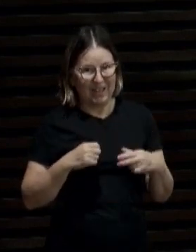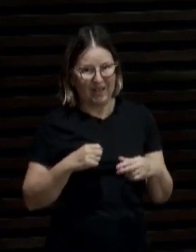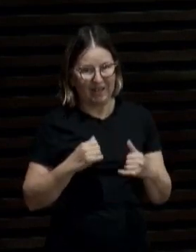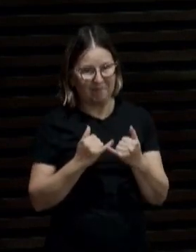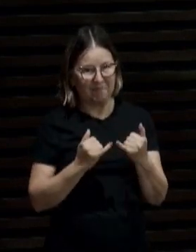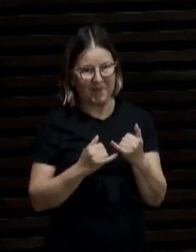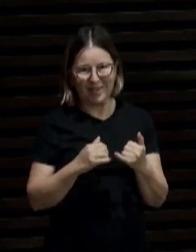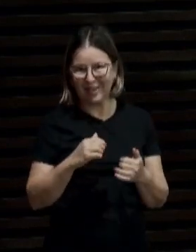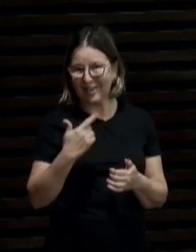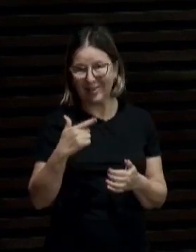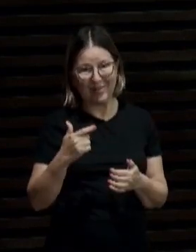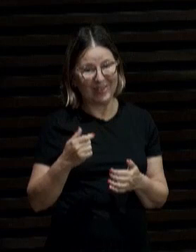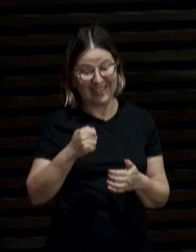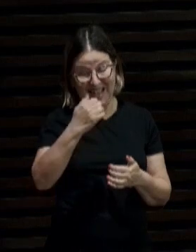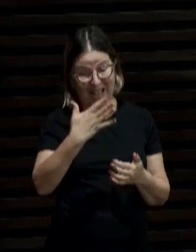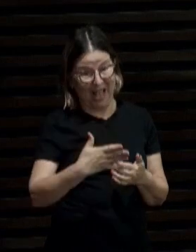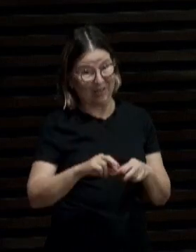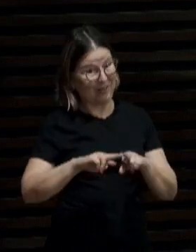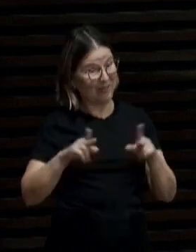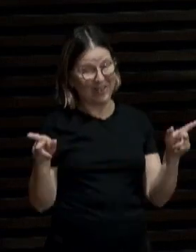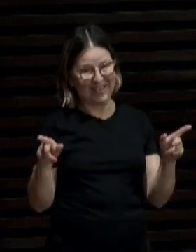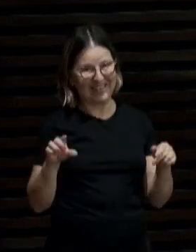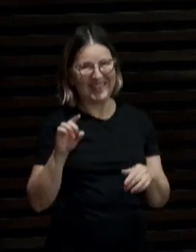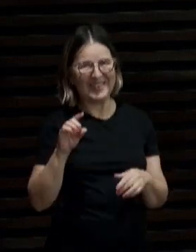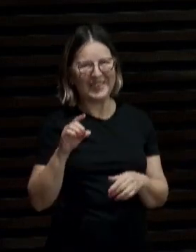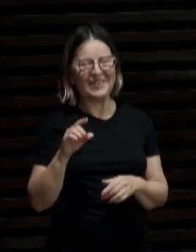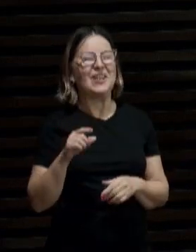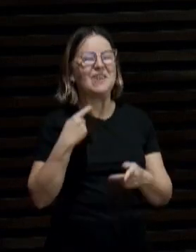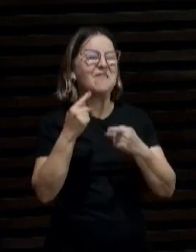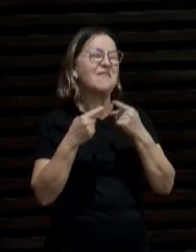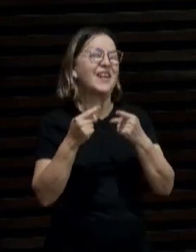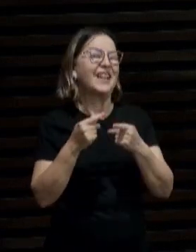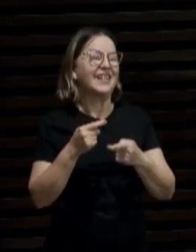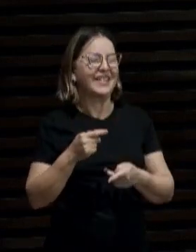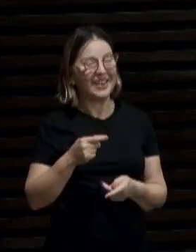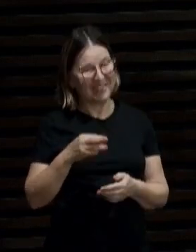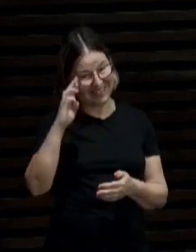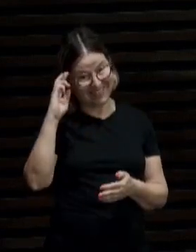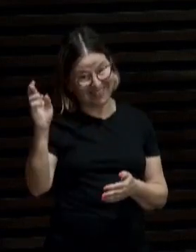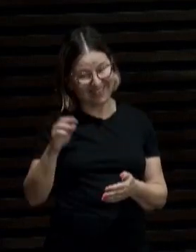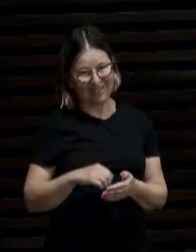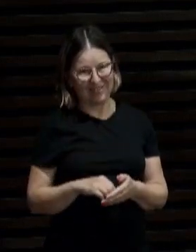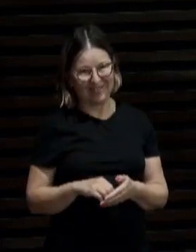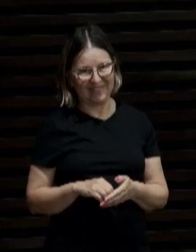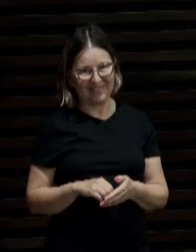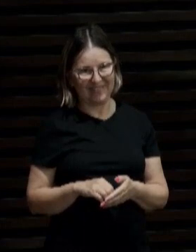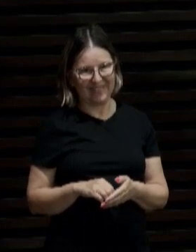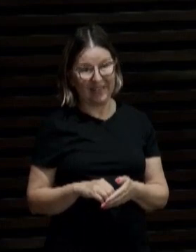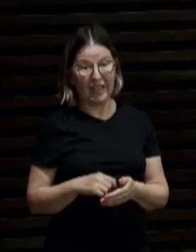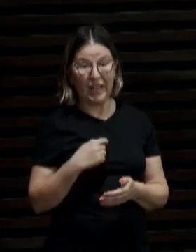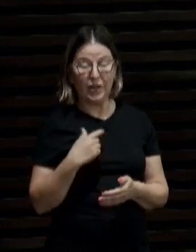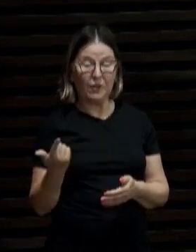o Senhor me alcançou, nossa, aqui na época eu tinha 3 cultos, eu vinha nos 3. Não precisa disso, gente. Era